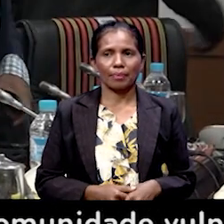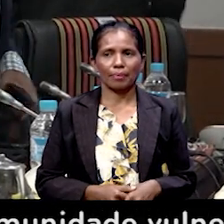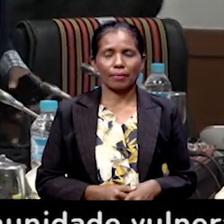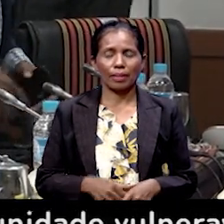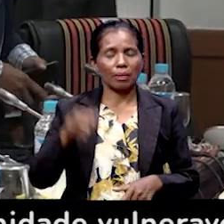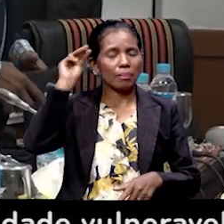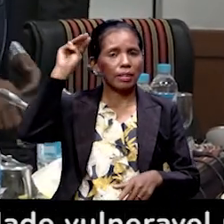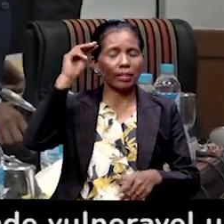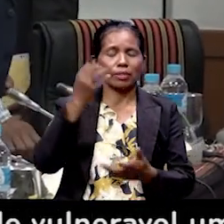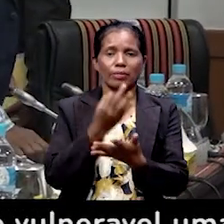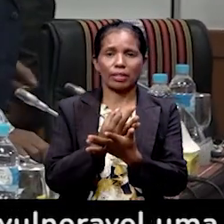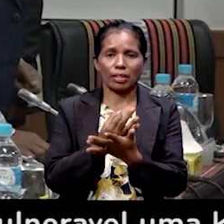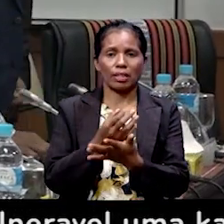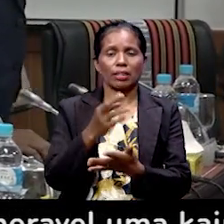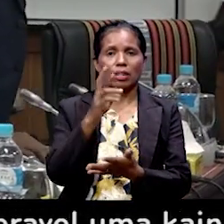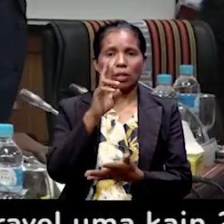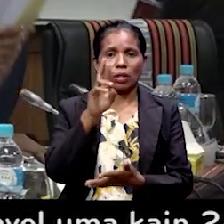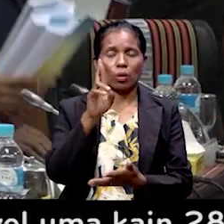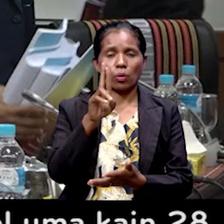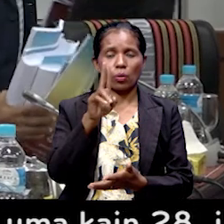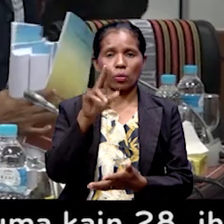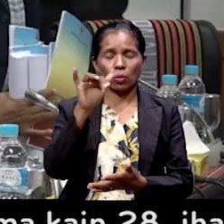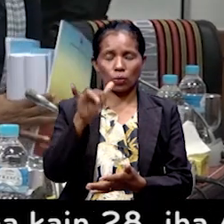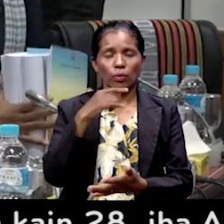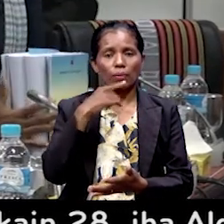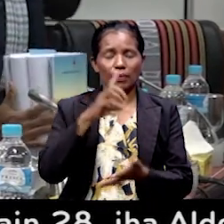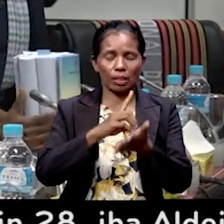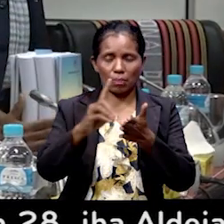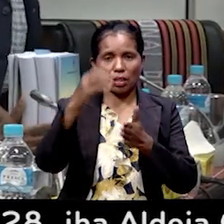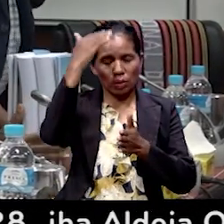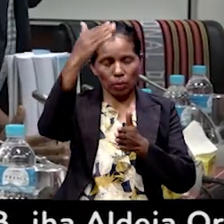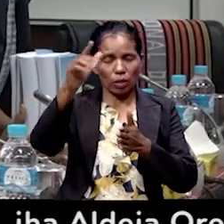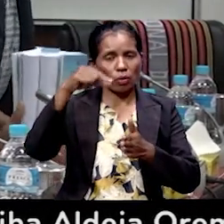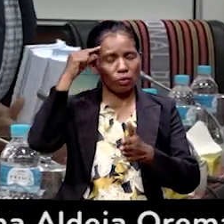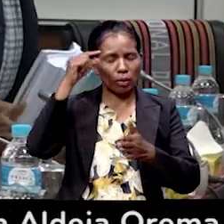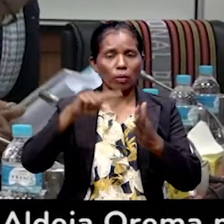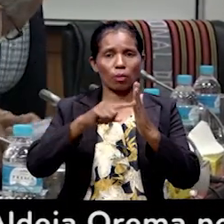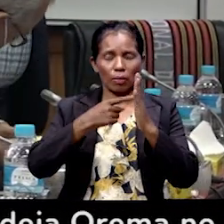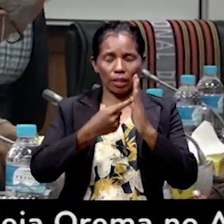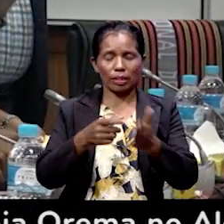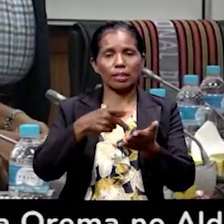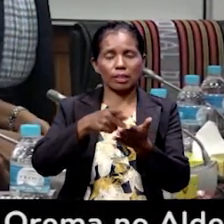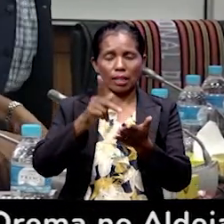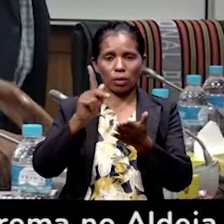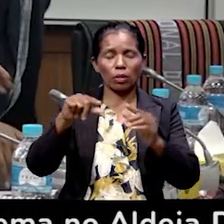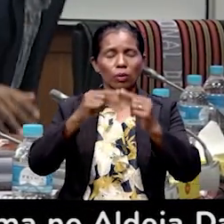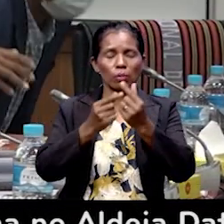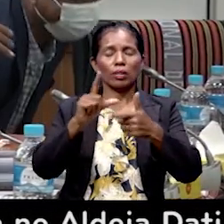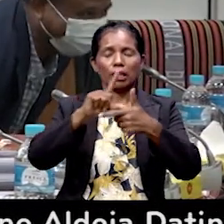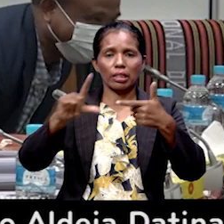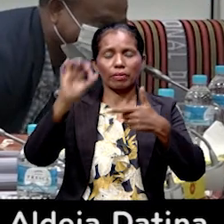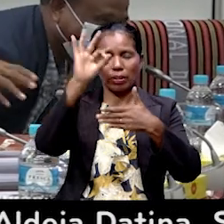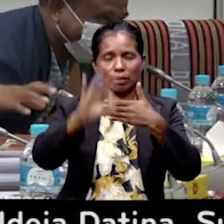Ministro Finanças Rui Gomes Ateten, semana o em governo ha hujalo pagamento subsídio ba equipa linha frente sira, liu bahirak